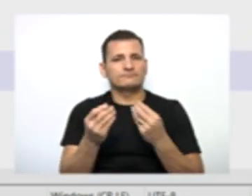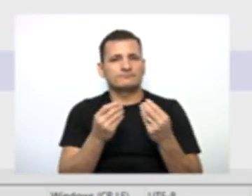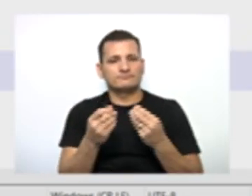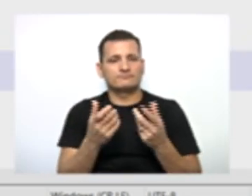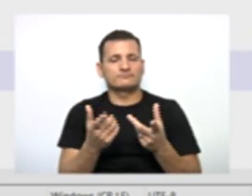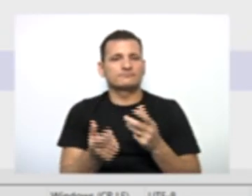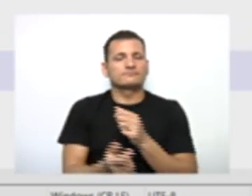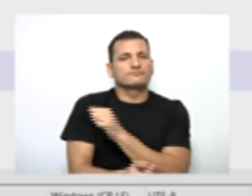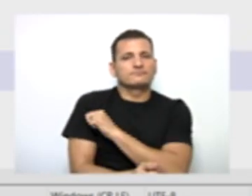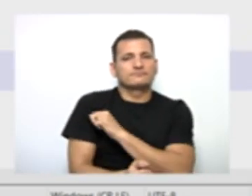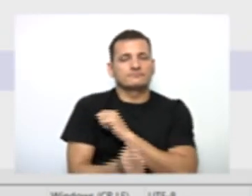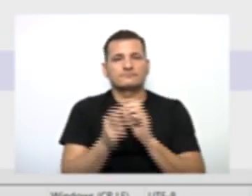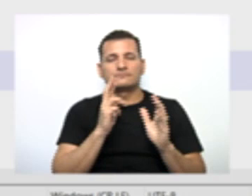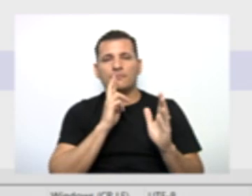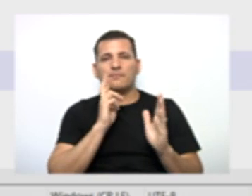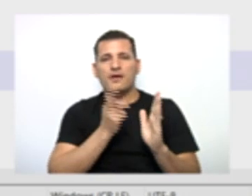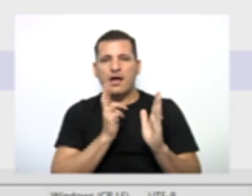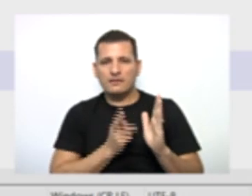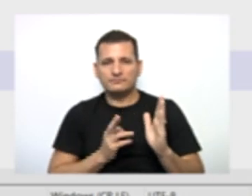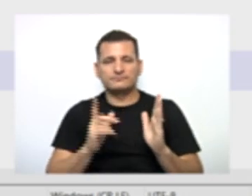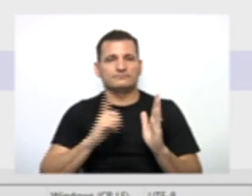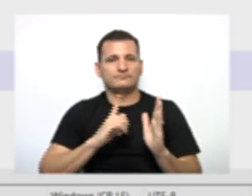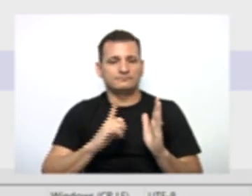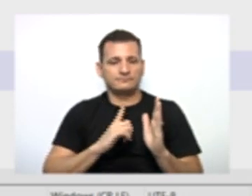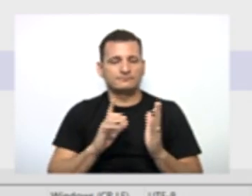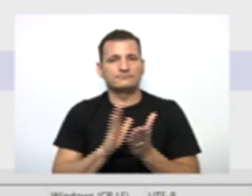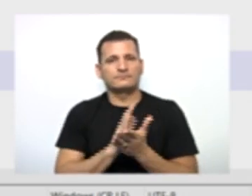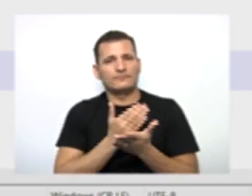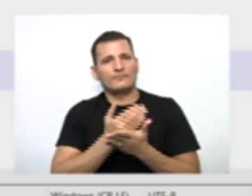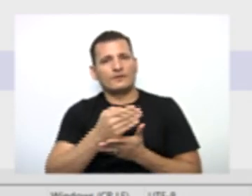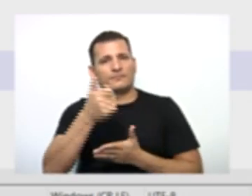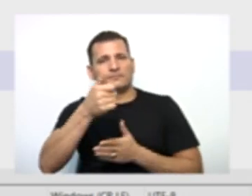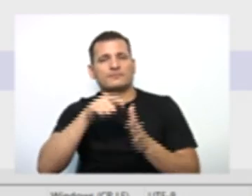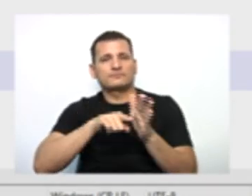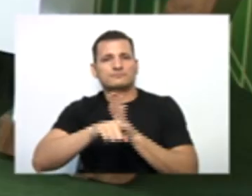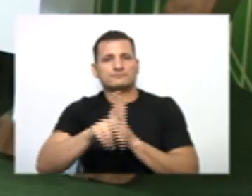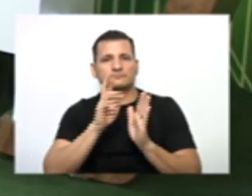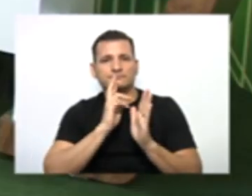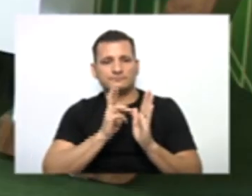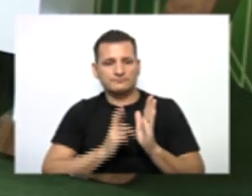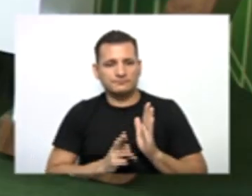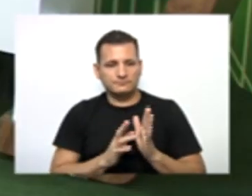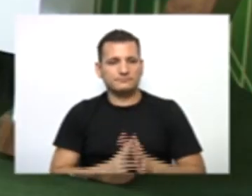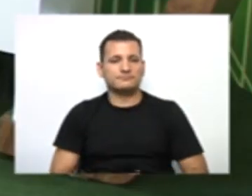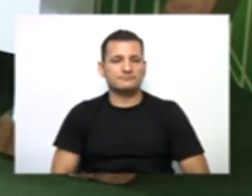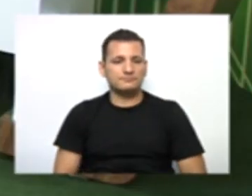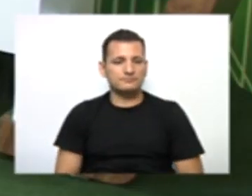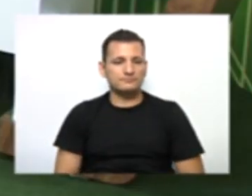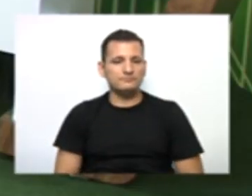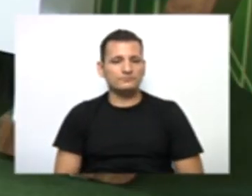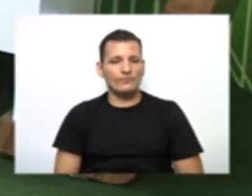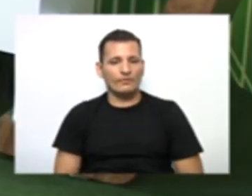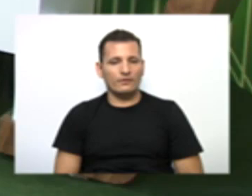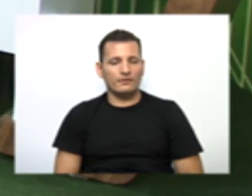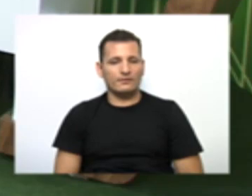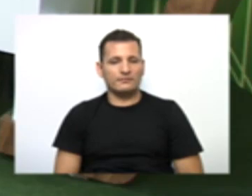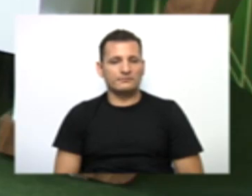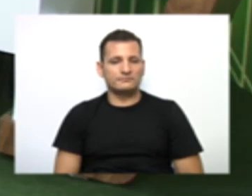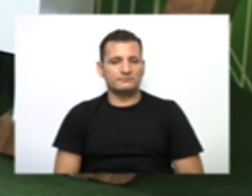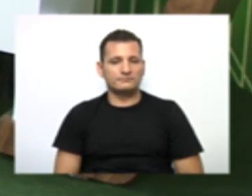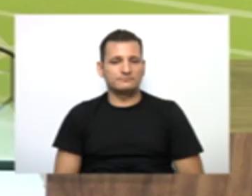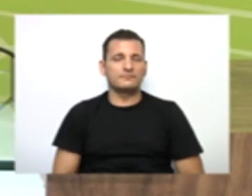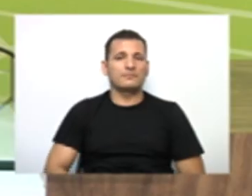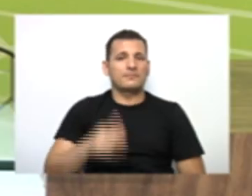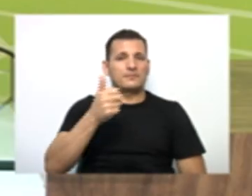aí as respostas dos alunos? Vamos começar a responder a primeira questão? Vamos lá, então? Vamos lá. Eles estão bem entusiasmados aqui.